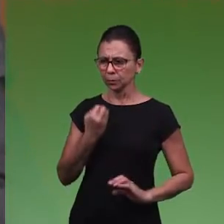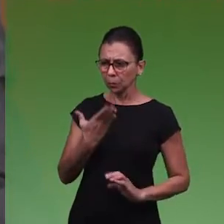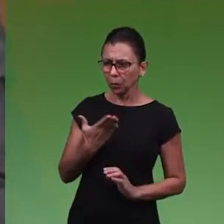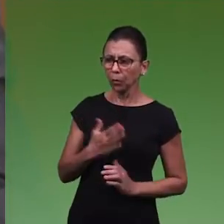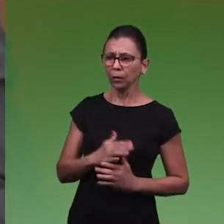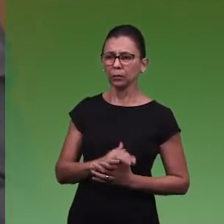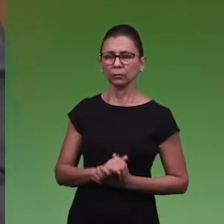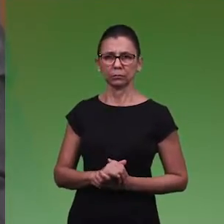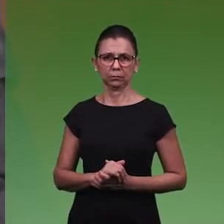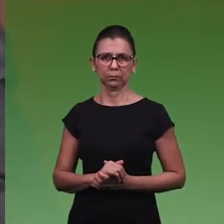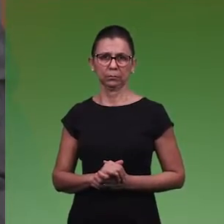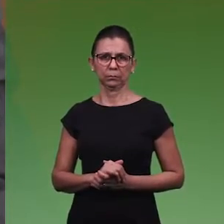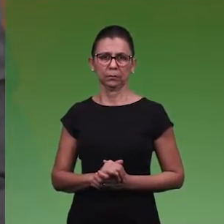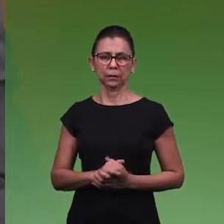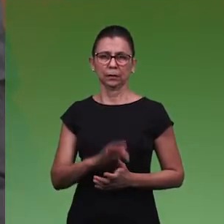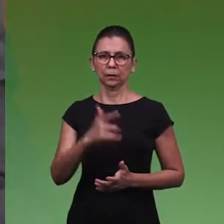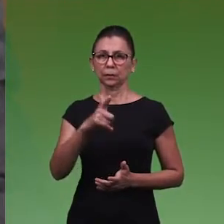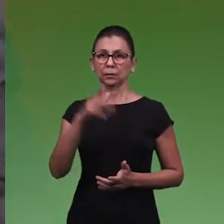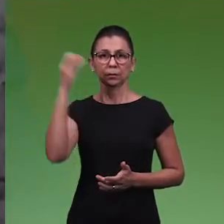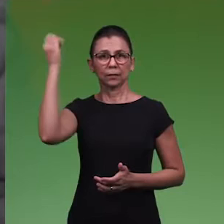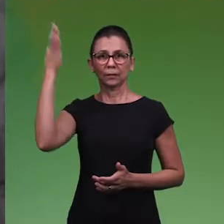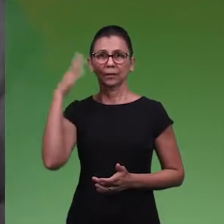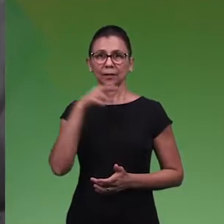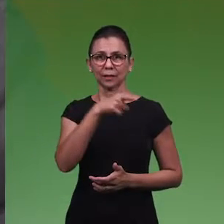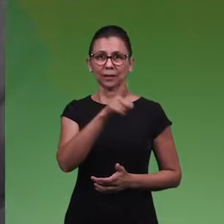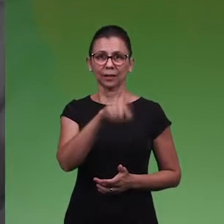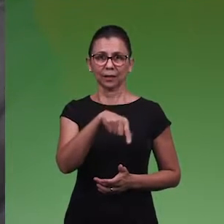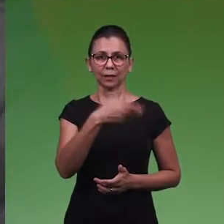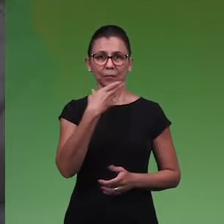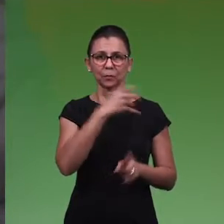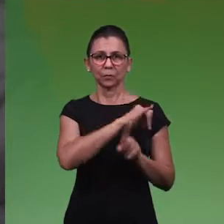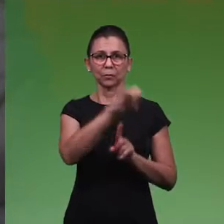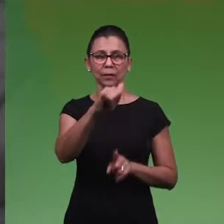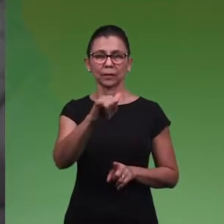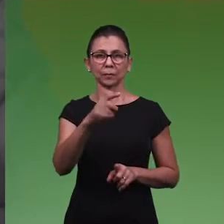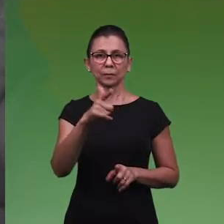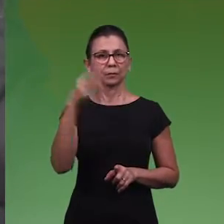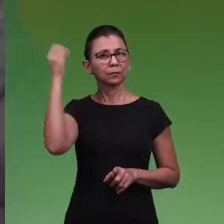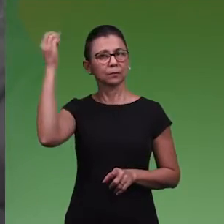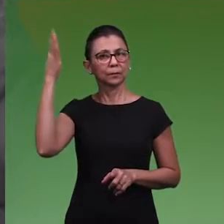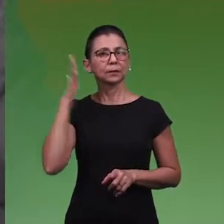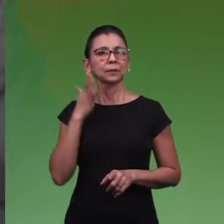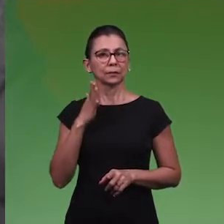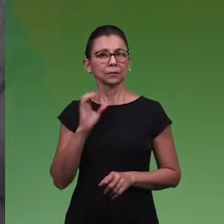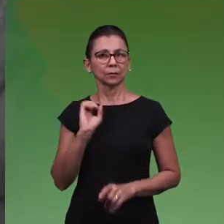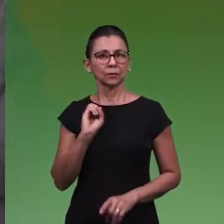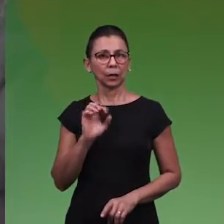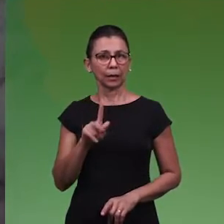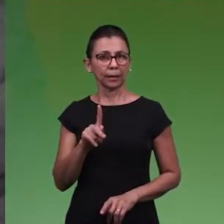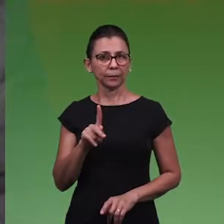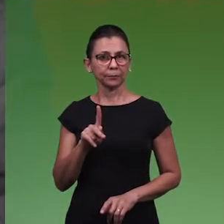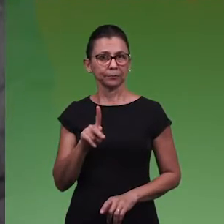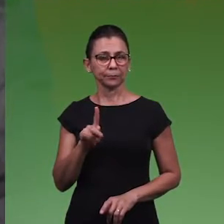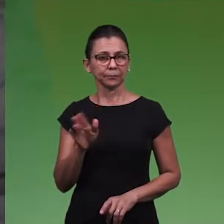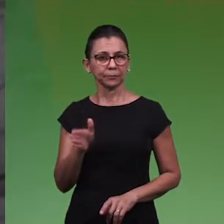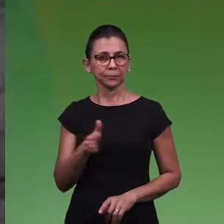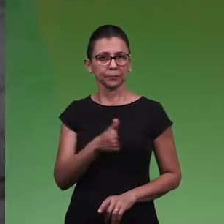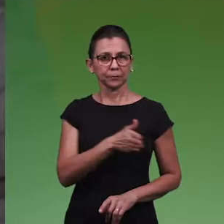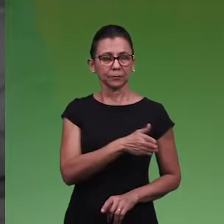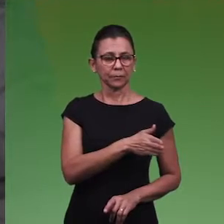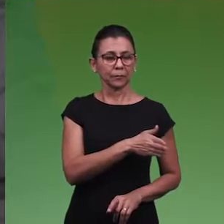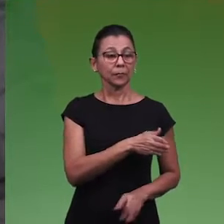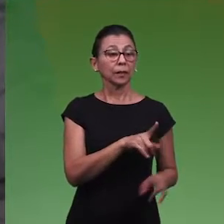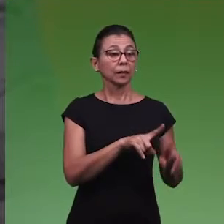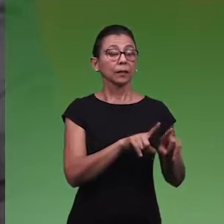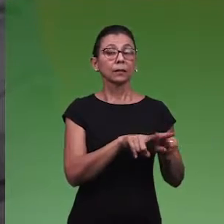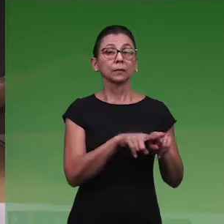está perante mim um ungido do Senhor. Não foi revelação, era profeta, mas aquilo não foi revelação, não é? Tá certo? Há um